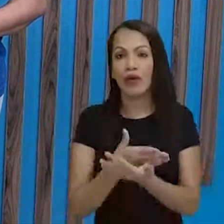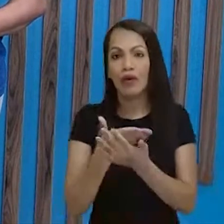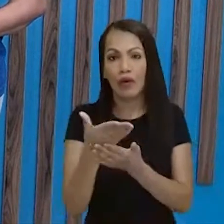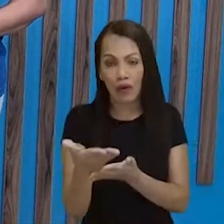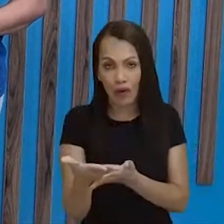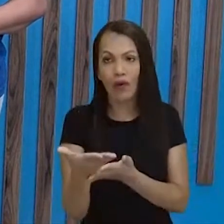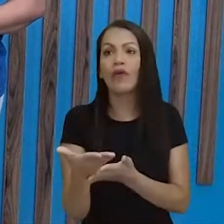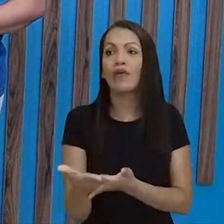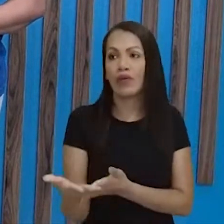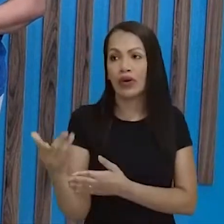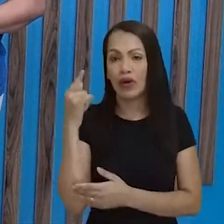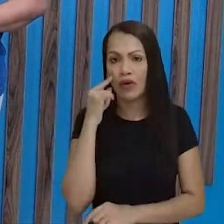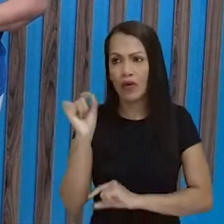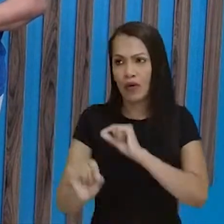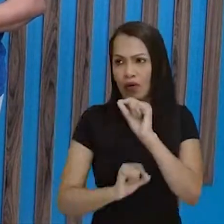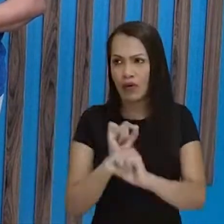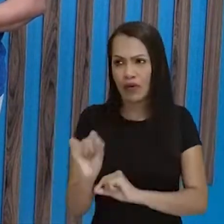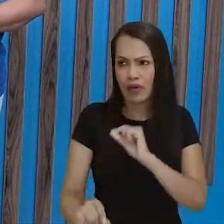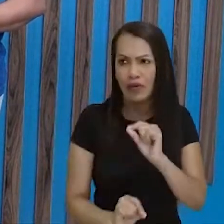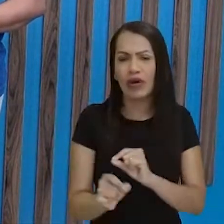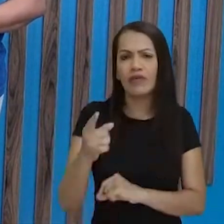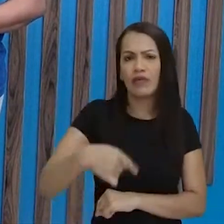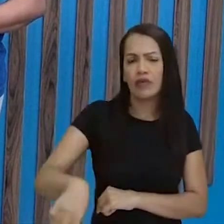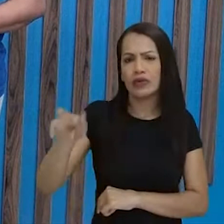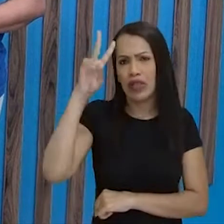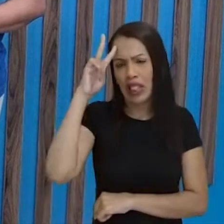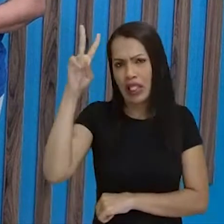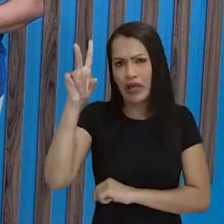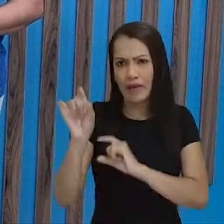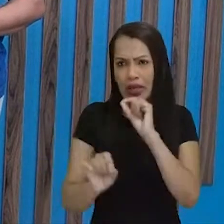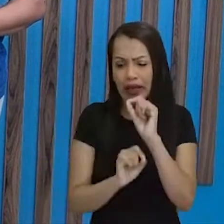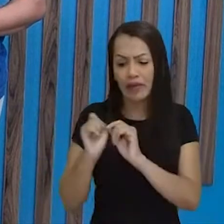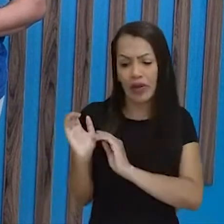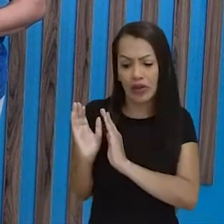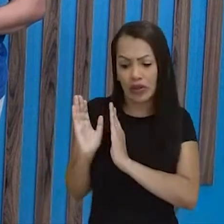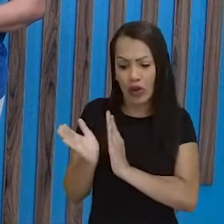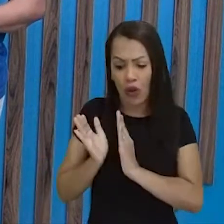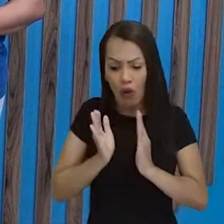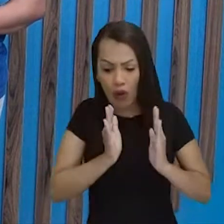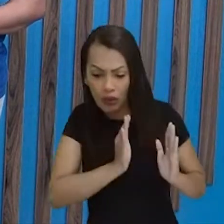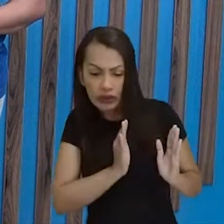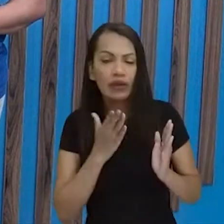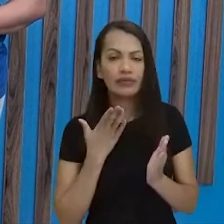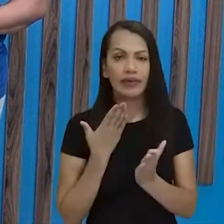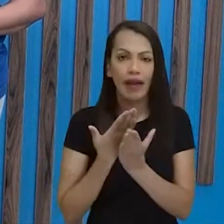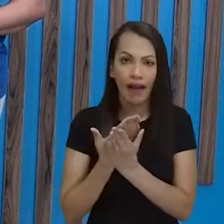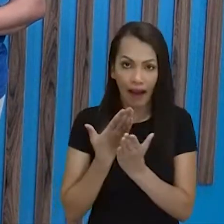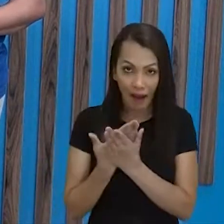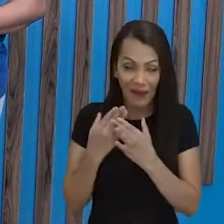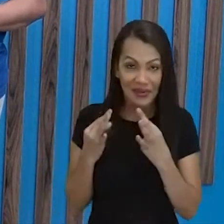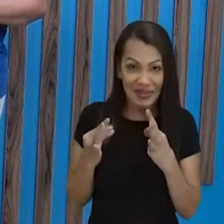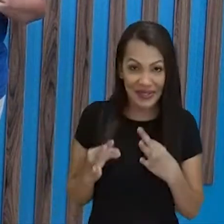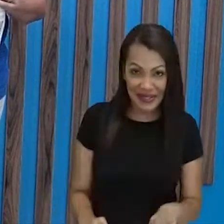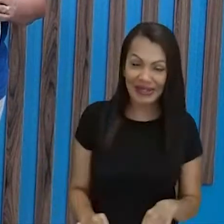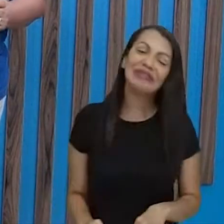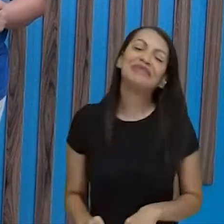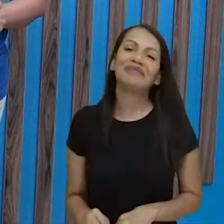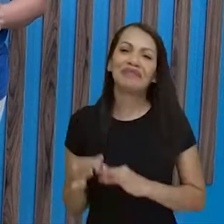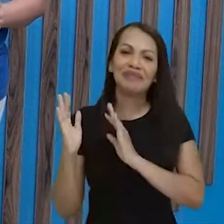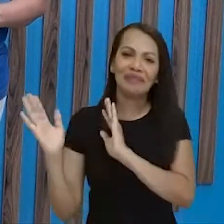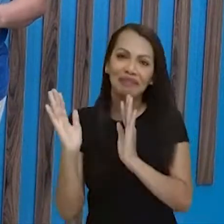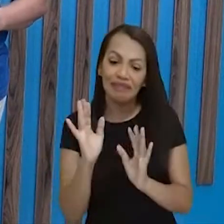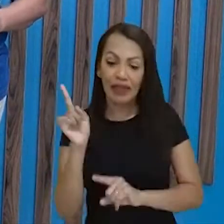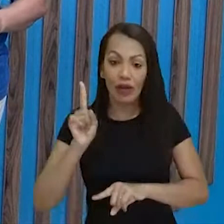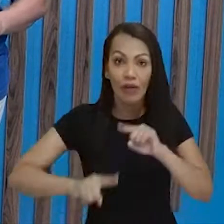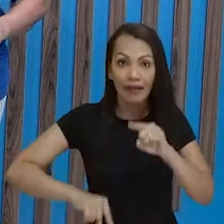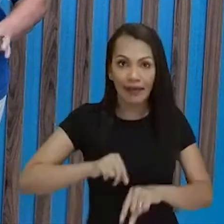começar trabalhando, e aí vocês lembram de organizar a aula, tá certo? O